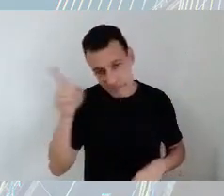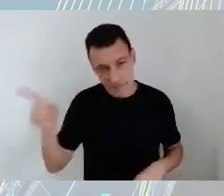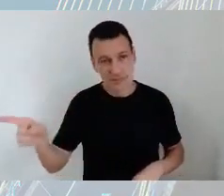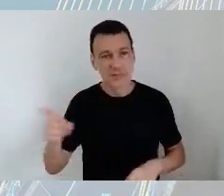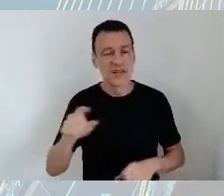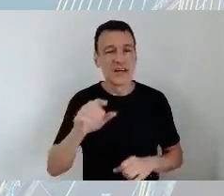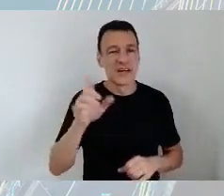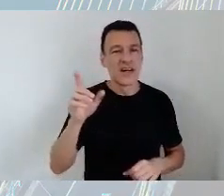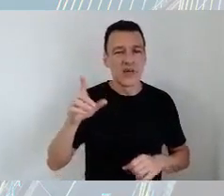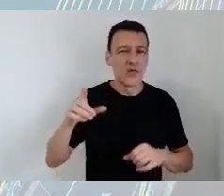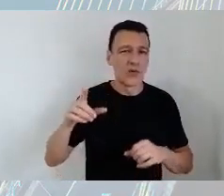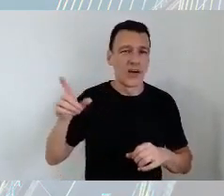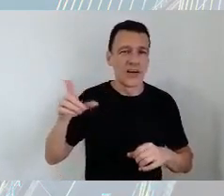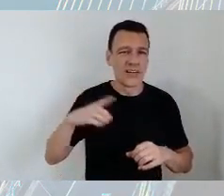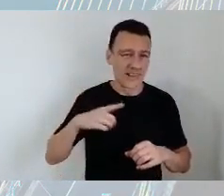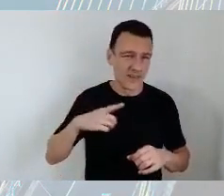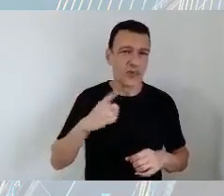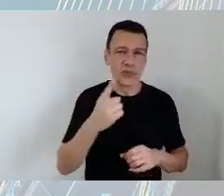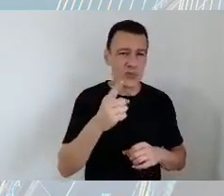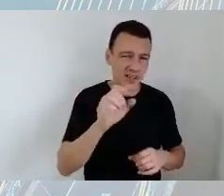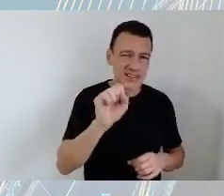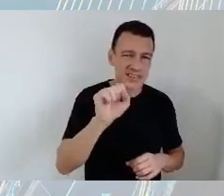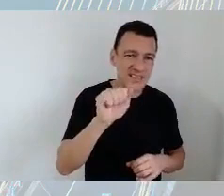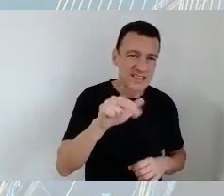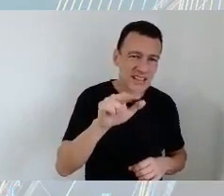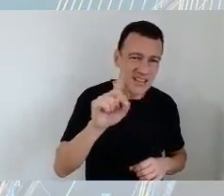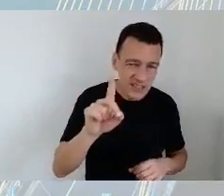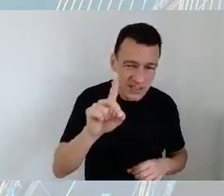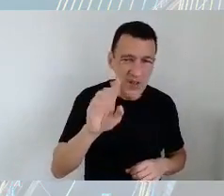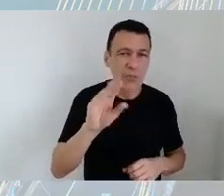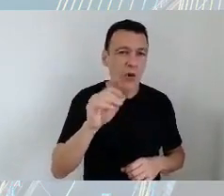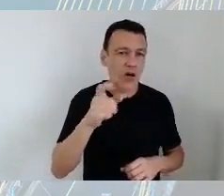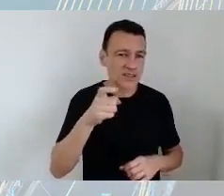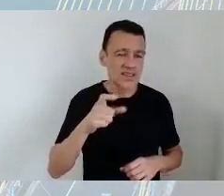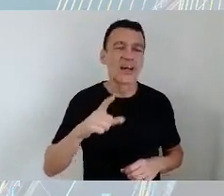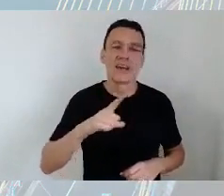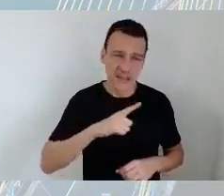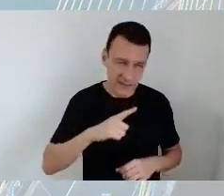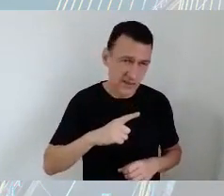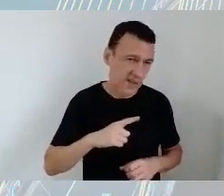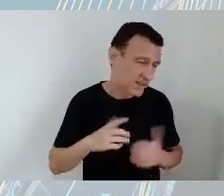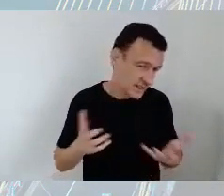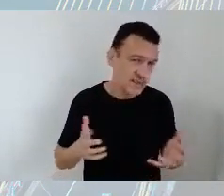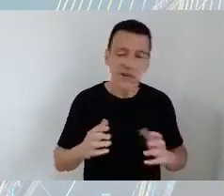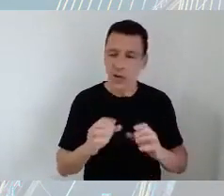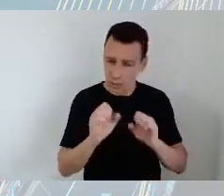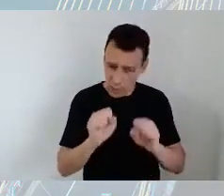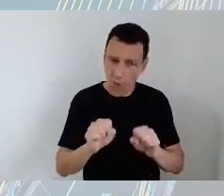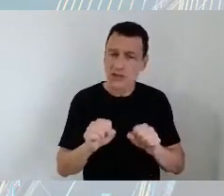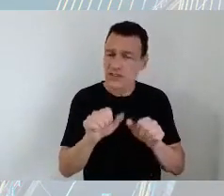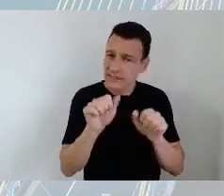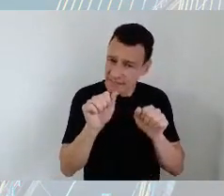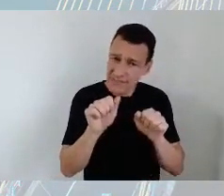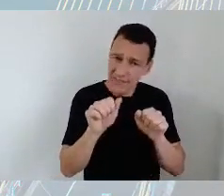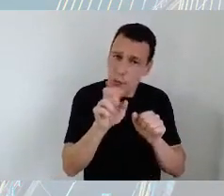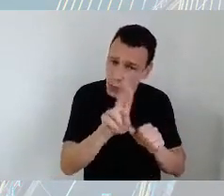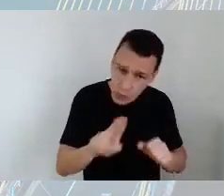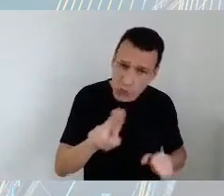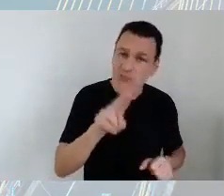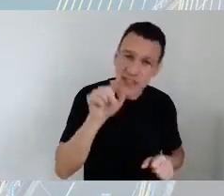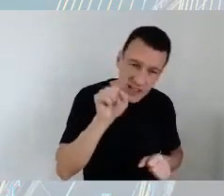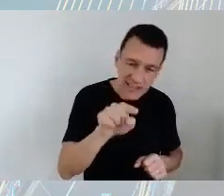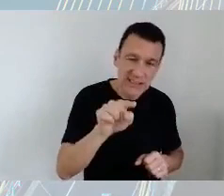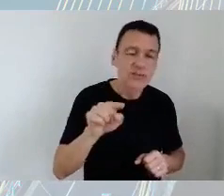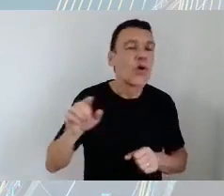mas, basicamente, é uma forma de testar a API do WhatsApp sem precisar fazer o processo da meta. Então, quem quiser começar agora já pode usar a sandbox da